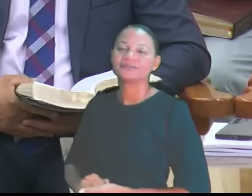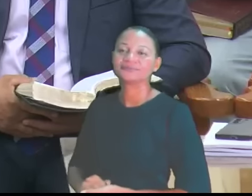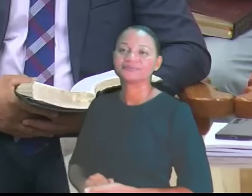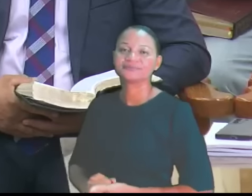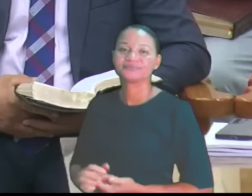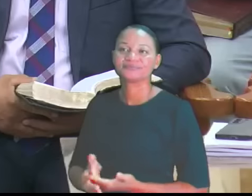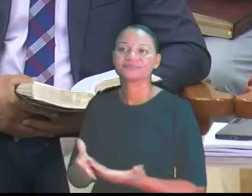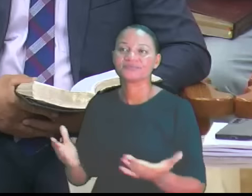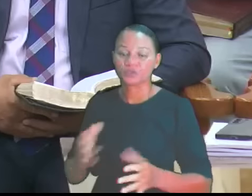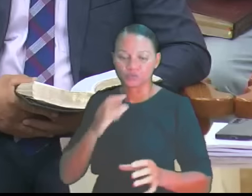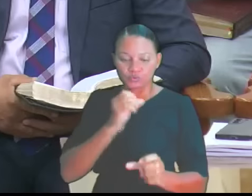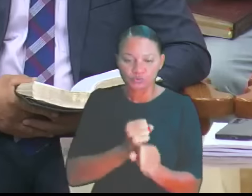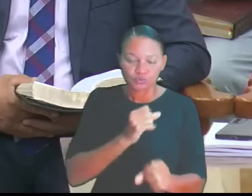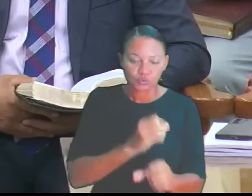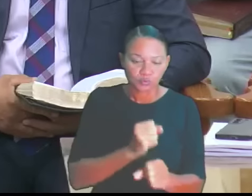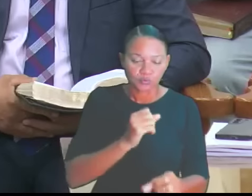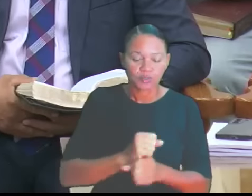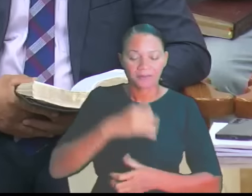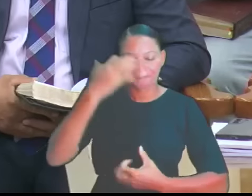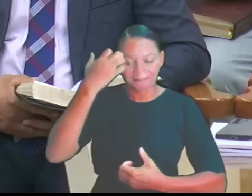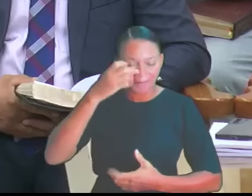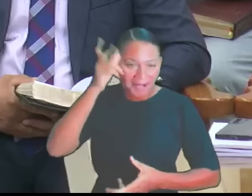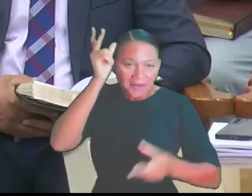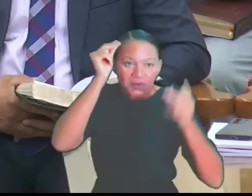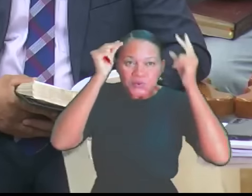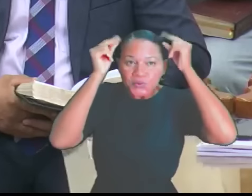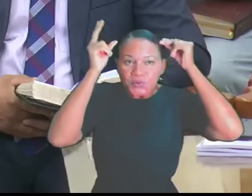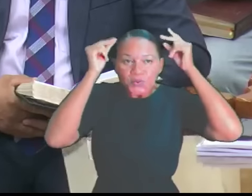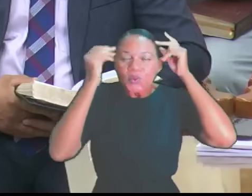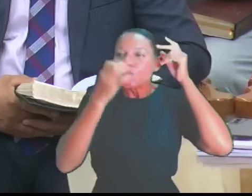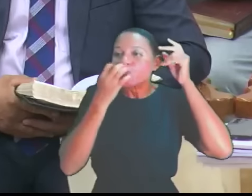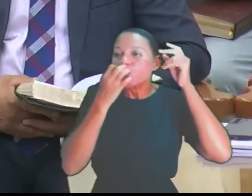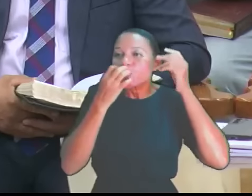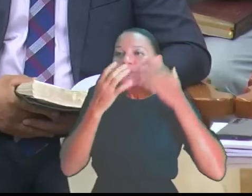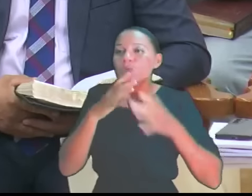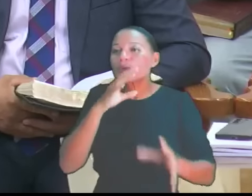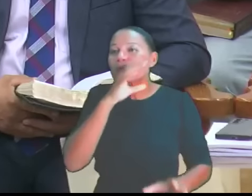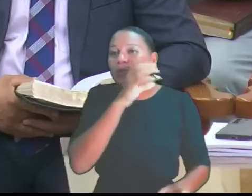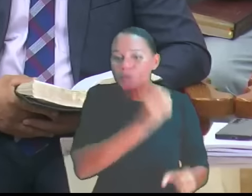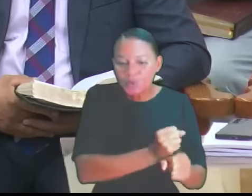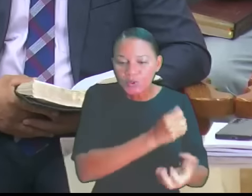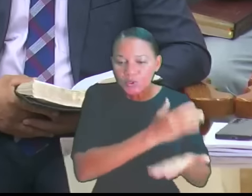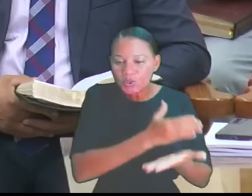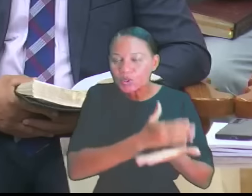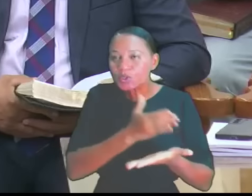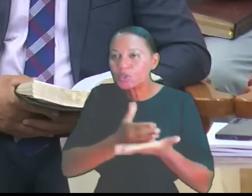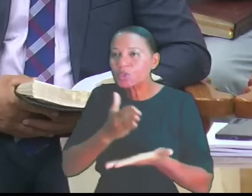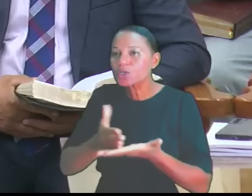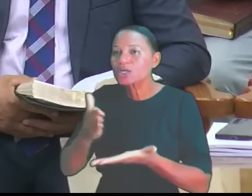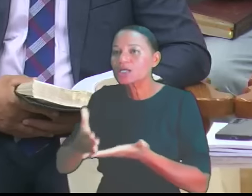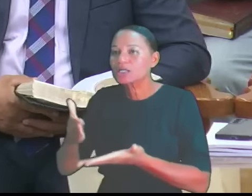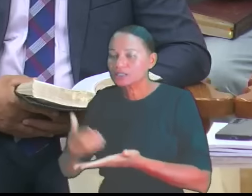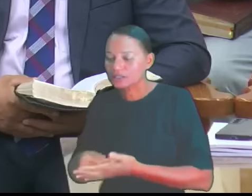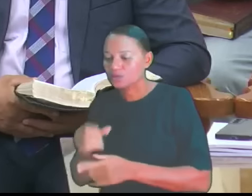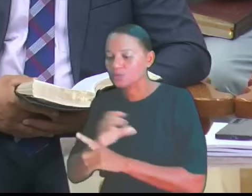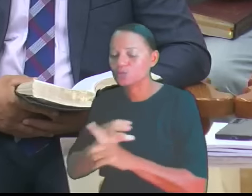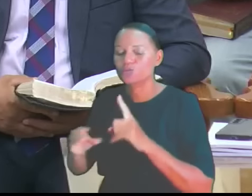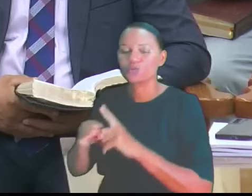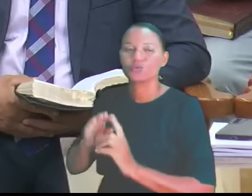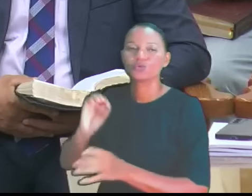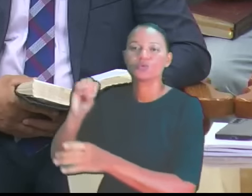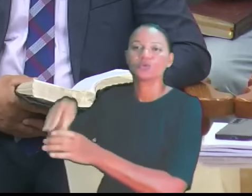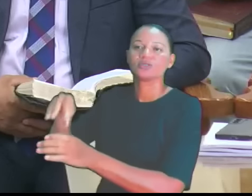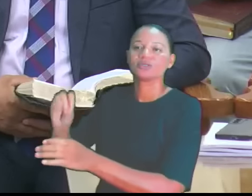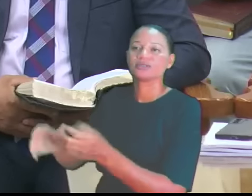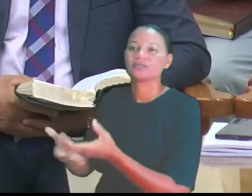Soma quanto tu gasta com o banho, com o lacinho, E soma no mês e divide o valor da oferta que você dá a cada culto.